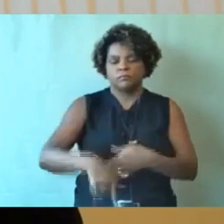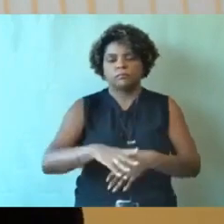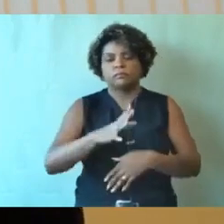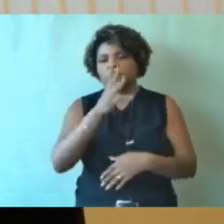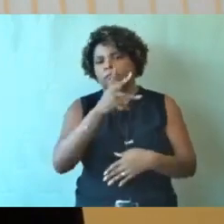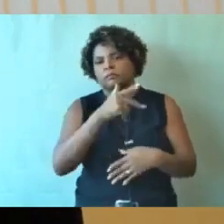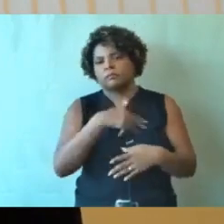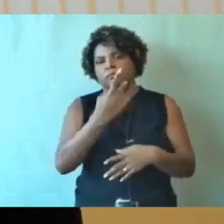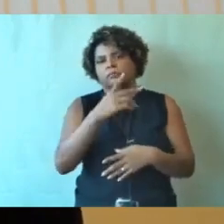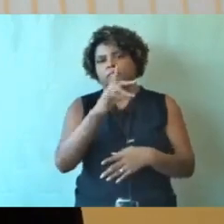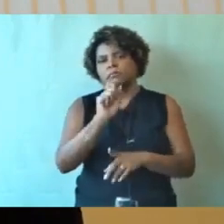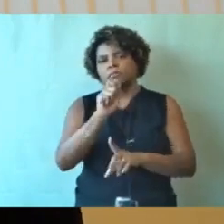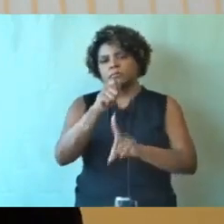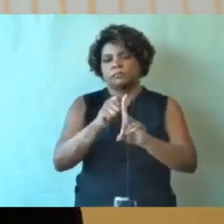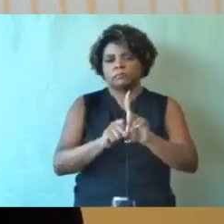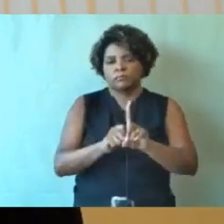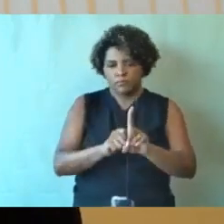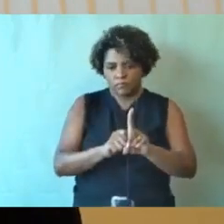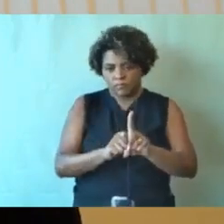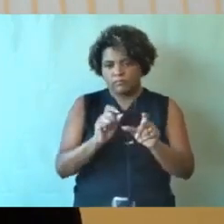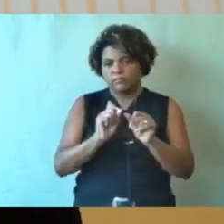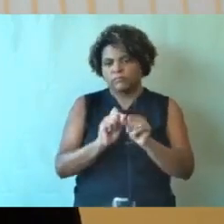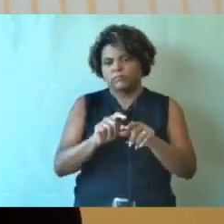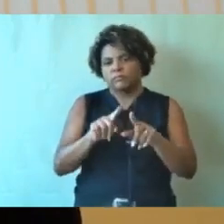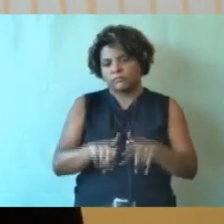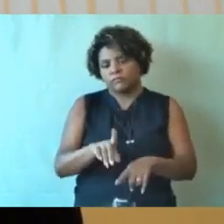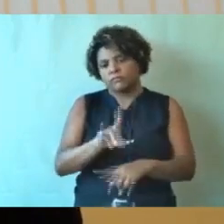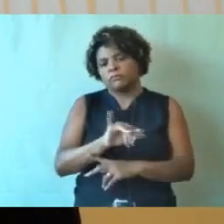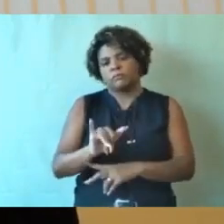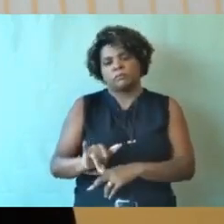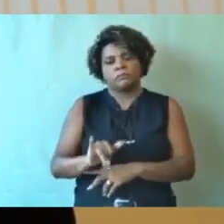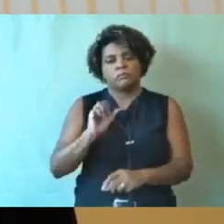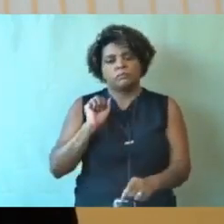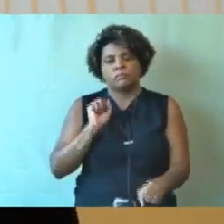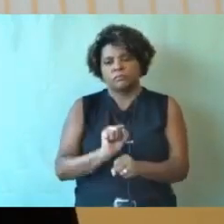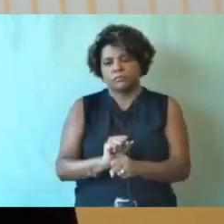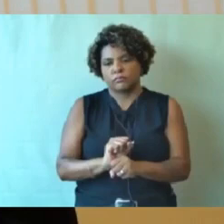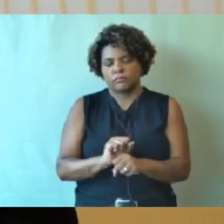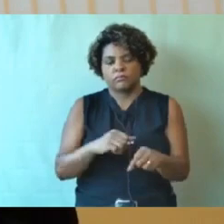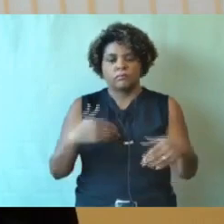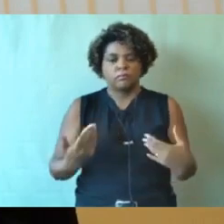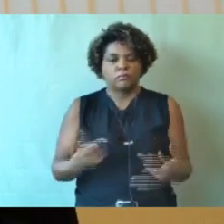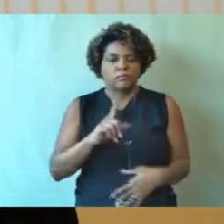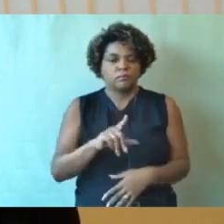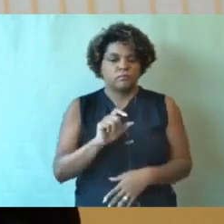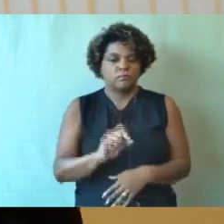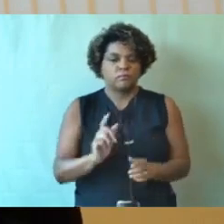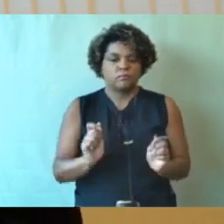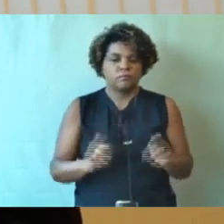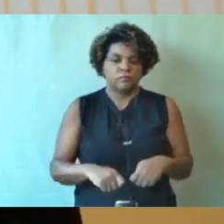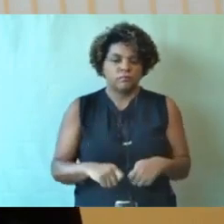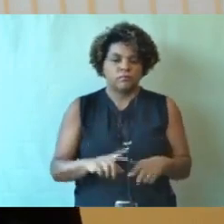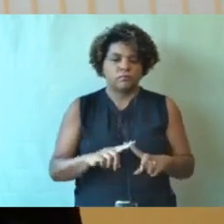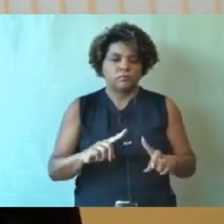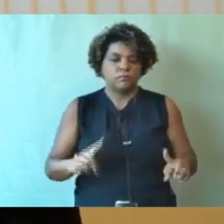fazer uma medida dessa, o sistema vai colapsar. Então, isto é o que pode. Agora, quanto à questão do dinheiro público,